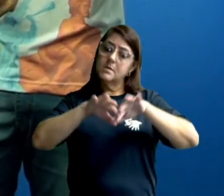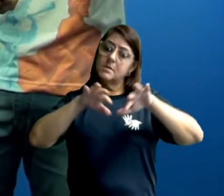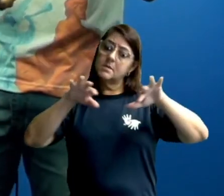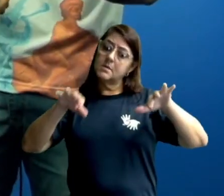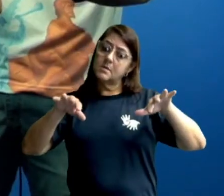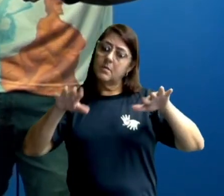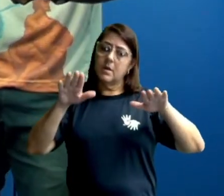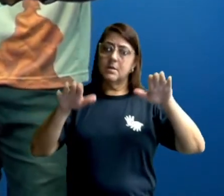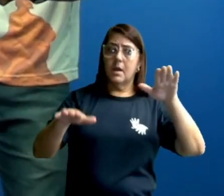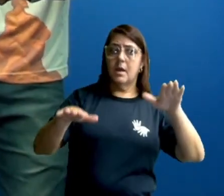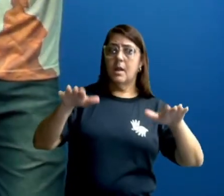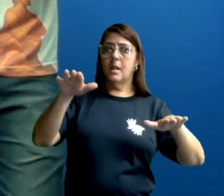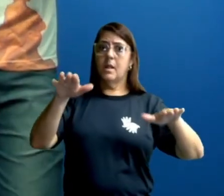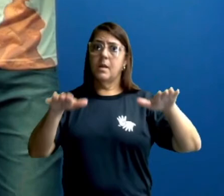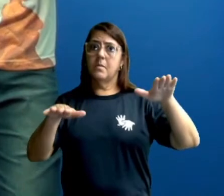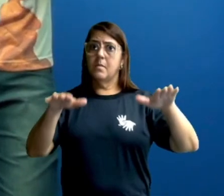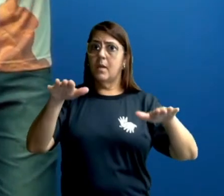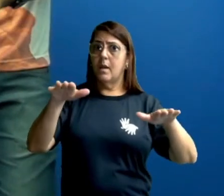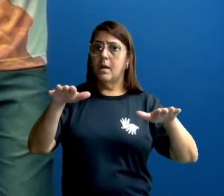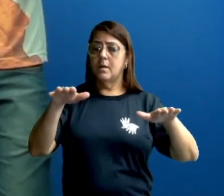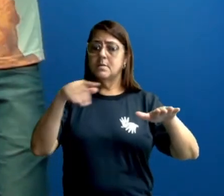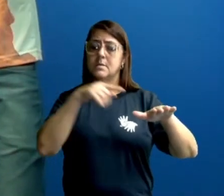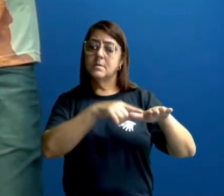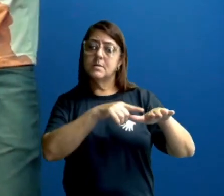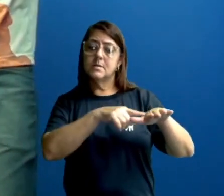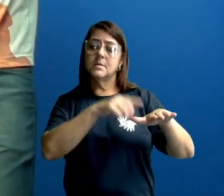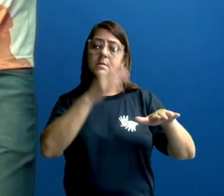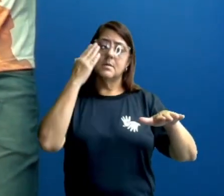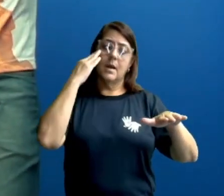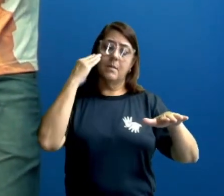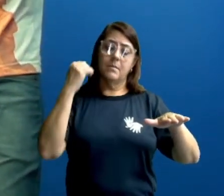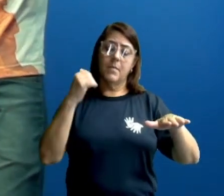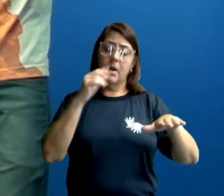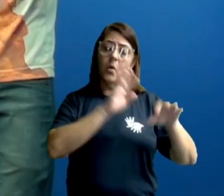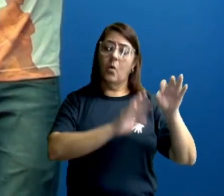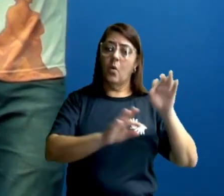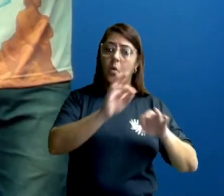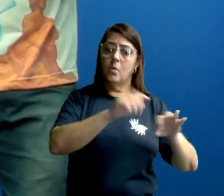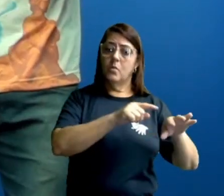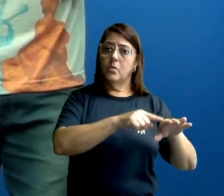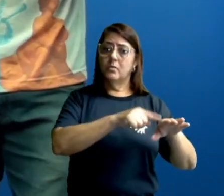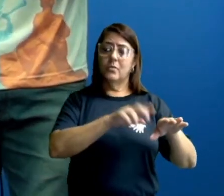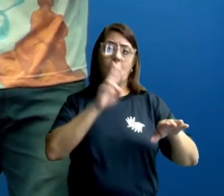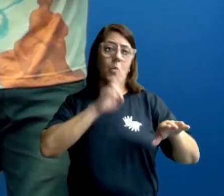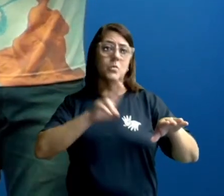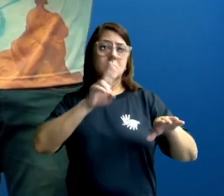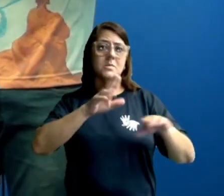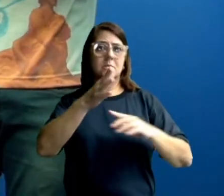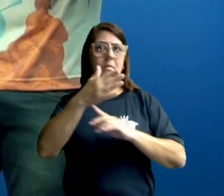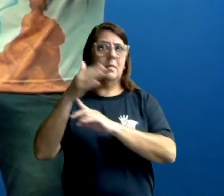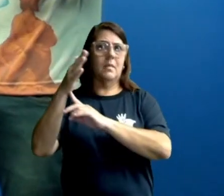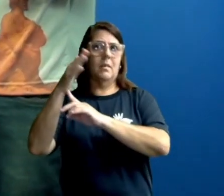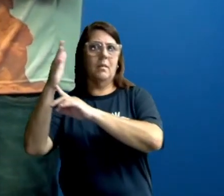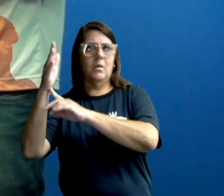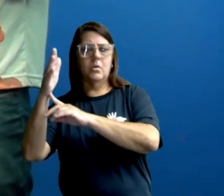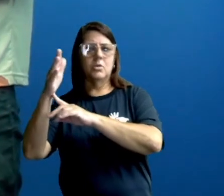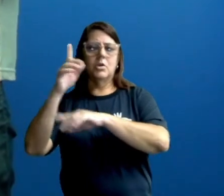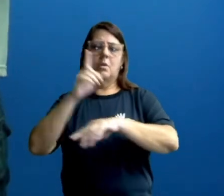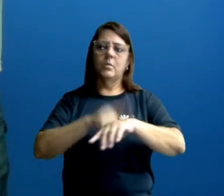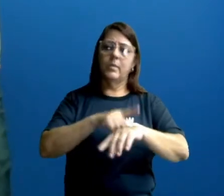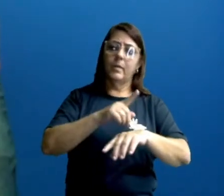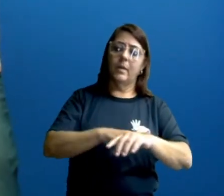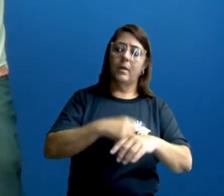um equilíbrio, tá certo? A gente precisa saber gerenciar o nosso tempo, saber dividir o nosso tempo. Tem o tempo